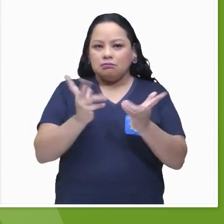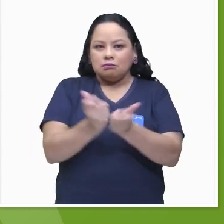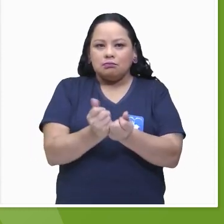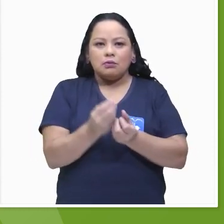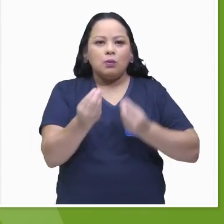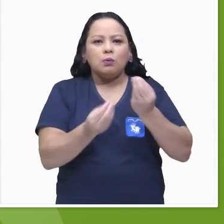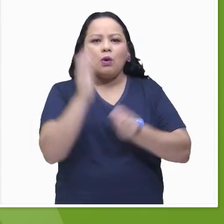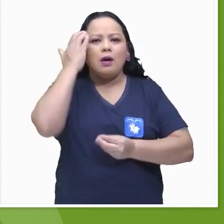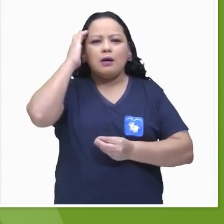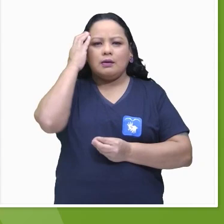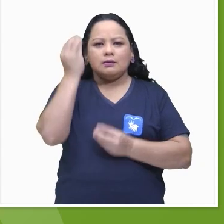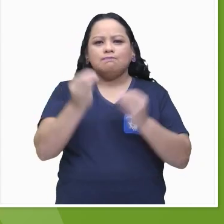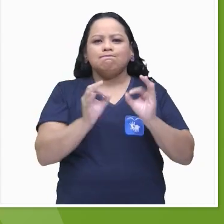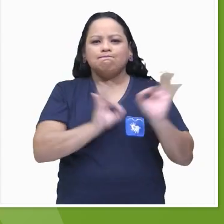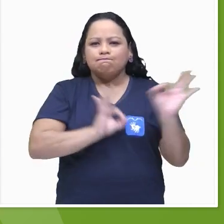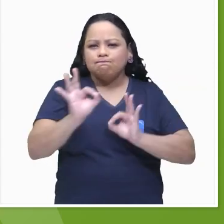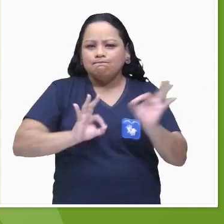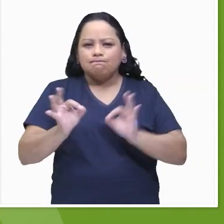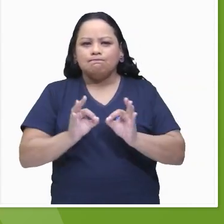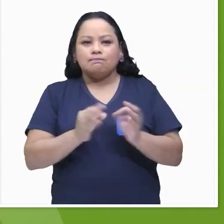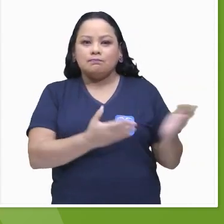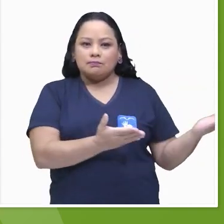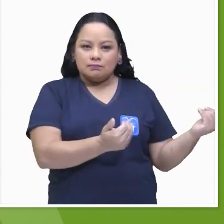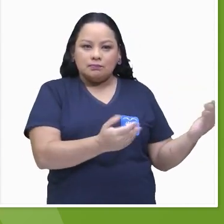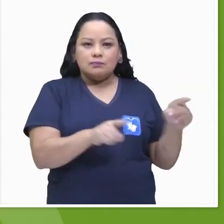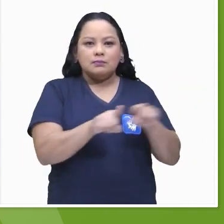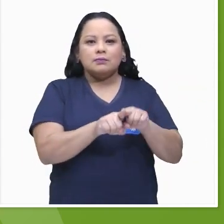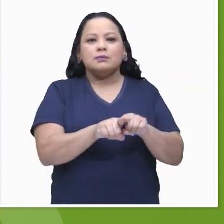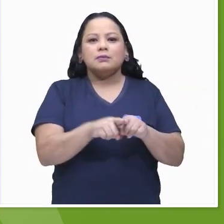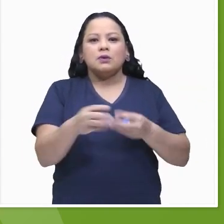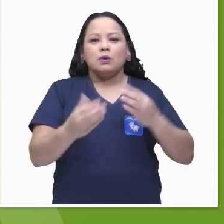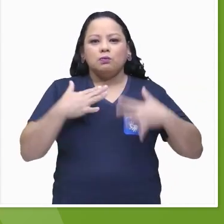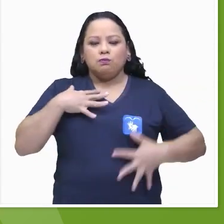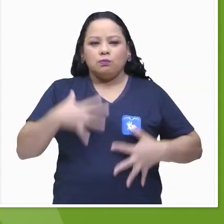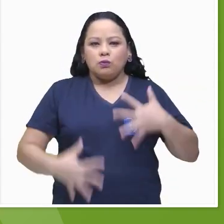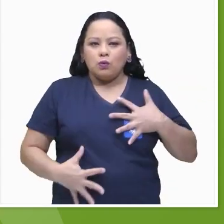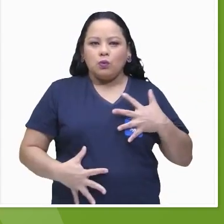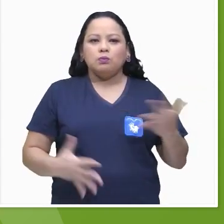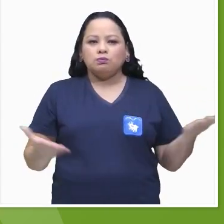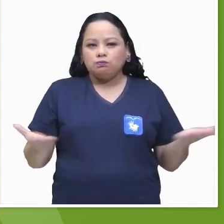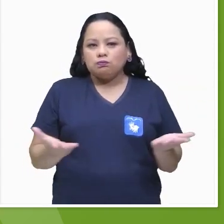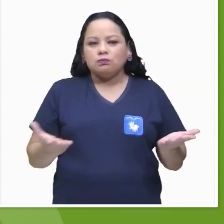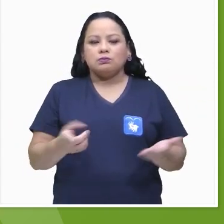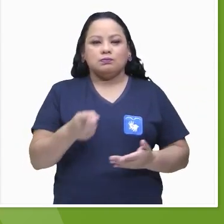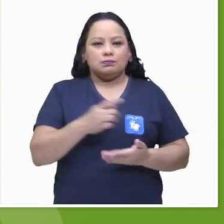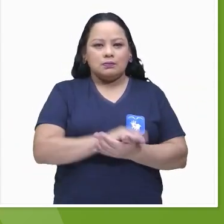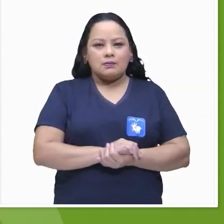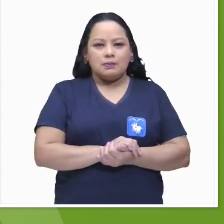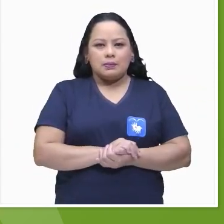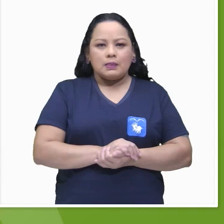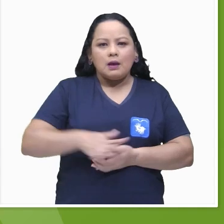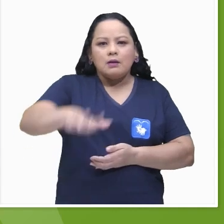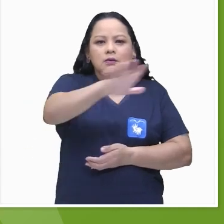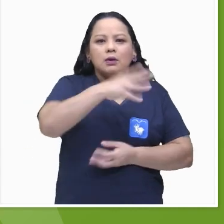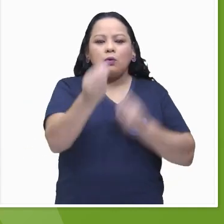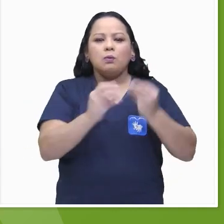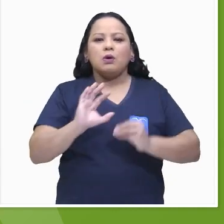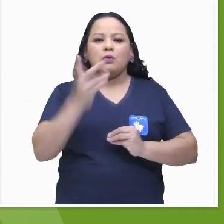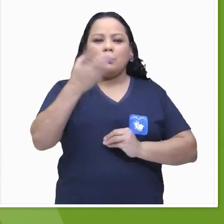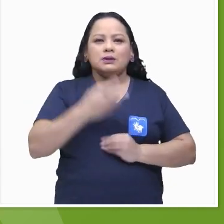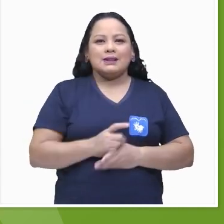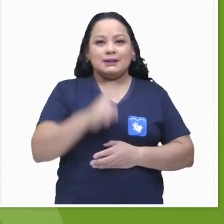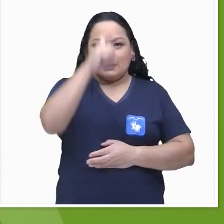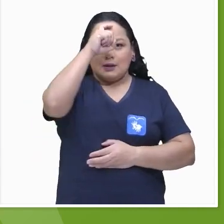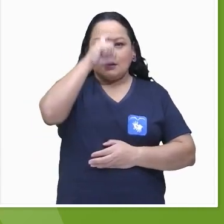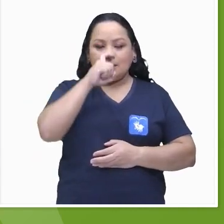Habilidades: compreender como funciona a puberdade e adolescência no corpo dos jovens. Explanar como ocorre o ciclo